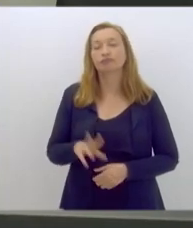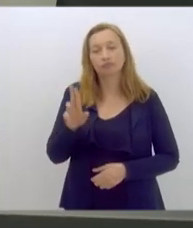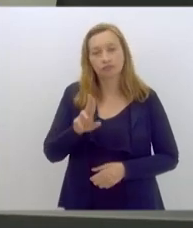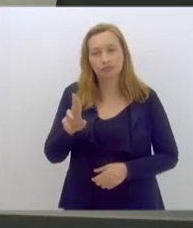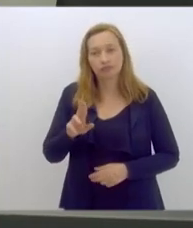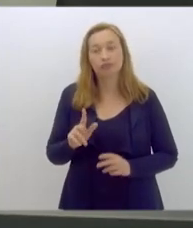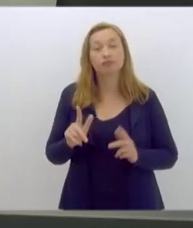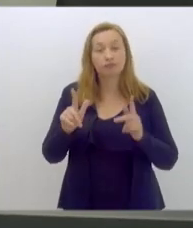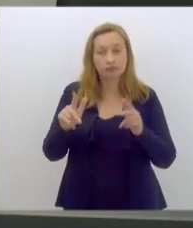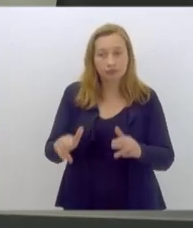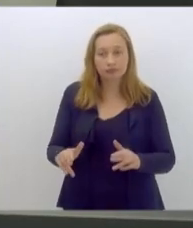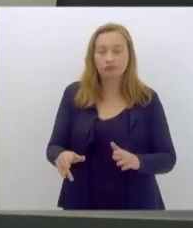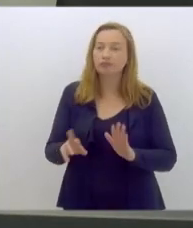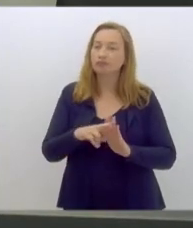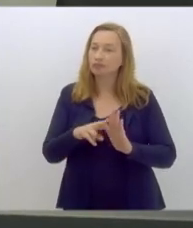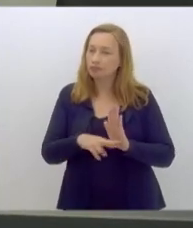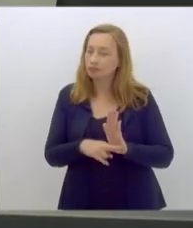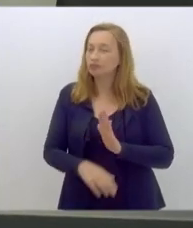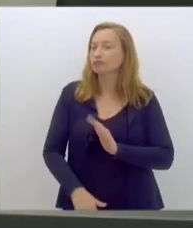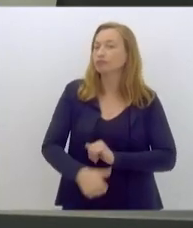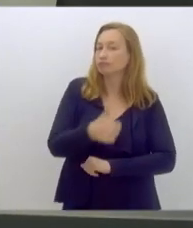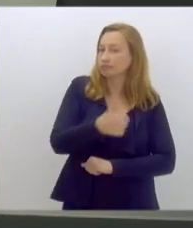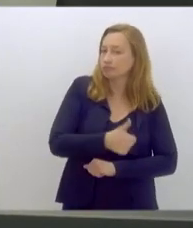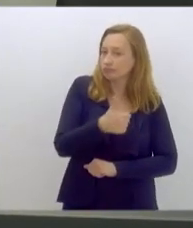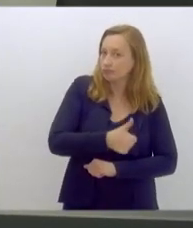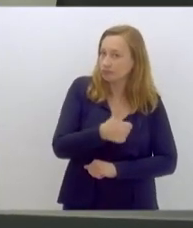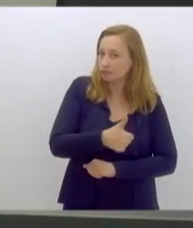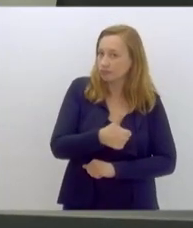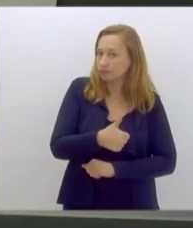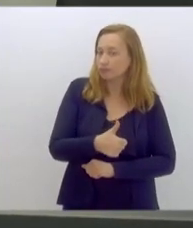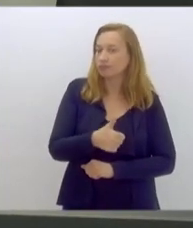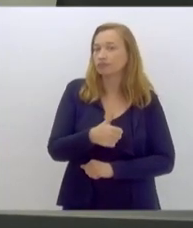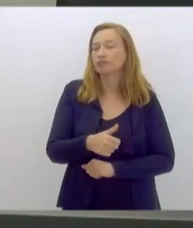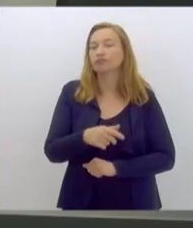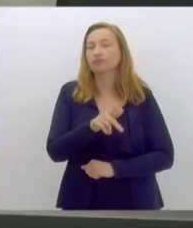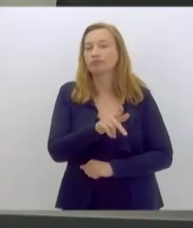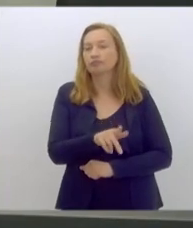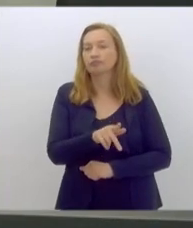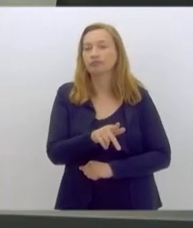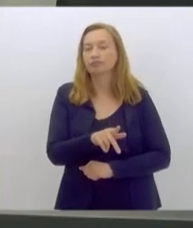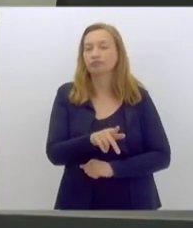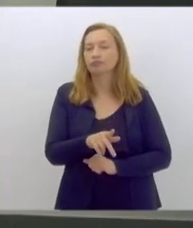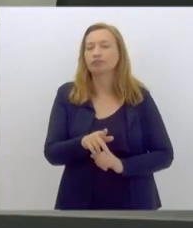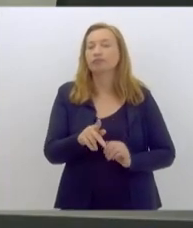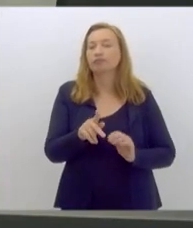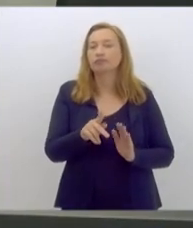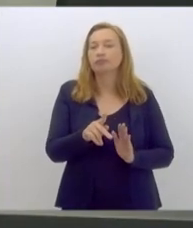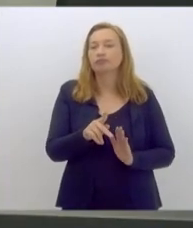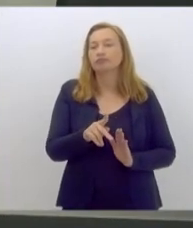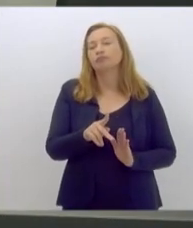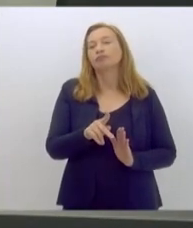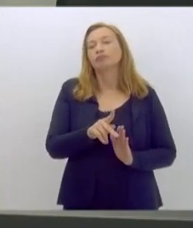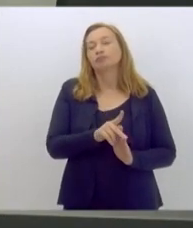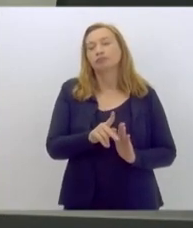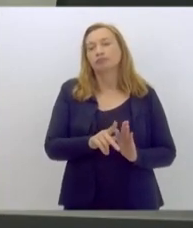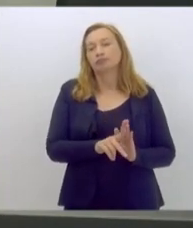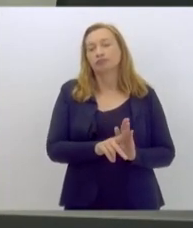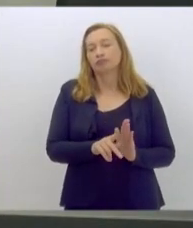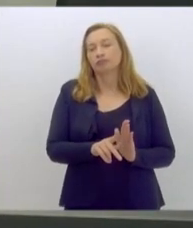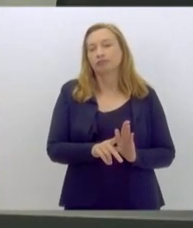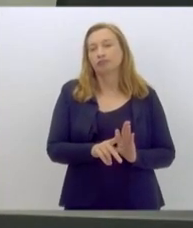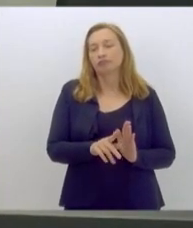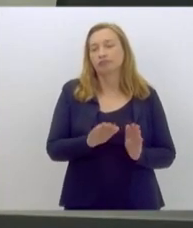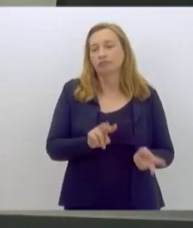os mesmos parâmetros estabelecidos na primeira na primeira pelo encaminhada pela pela Seplag é